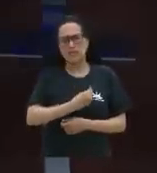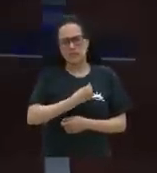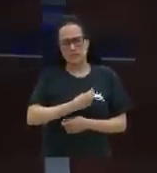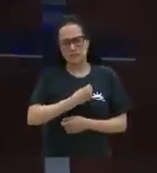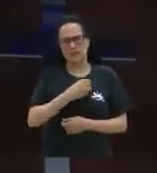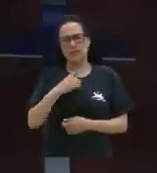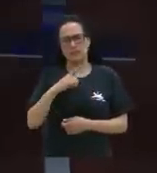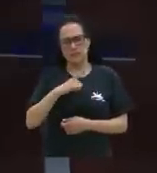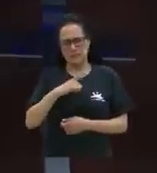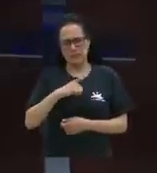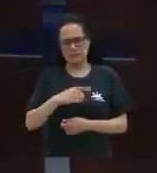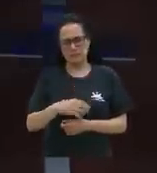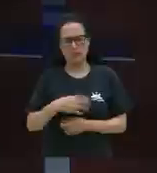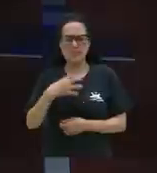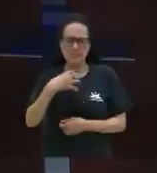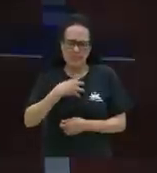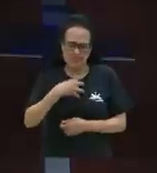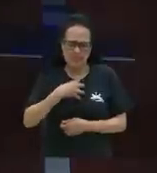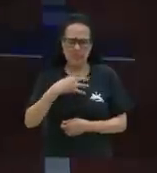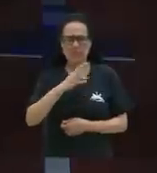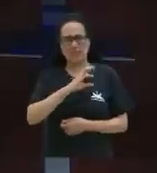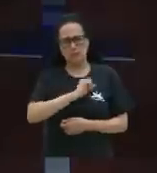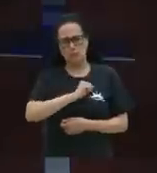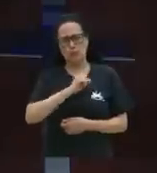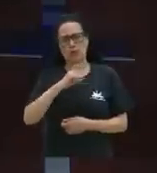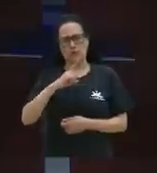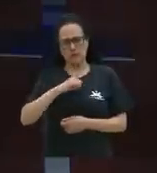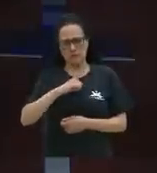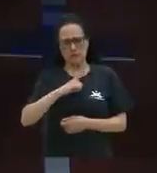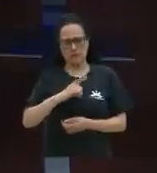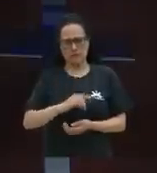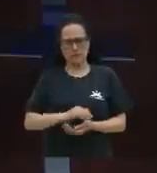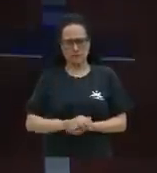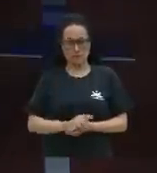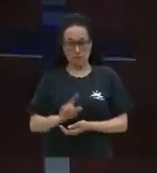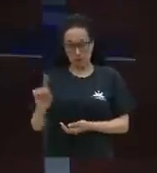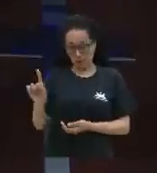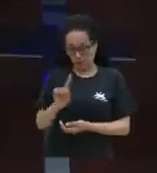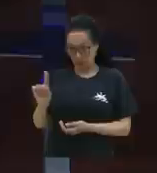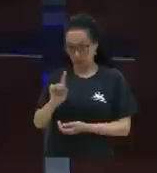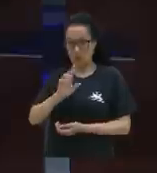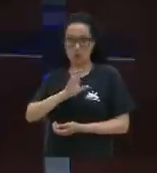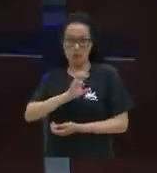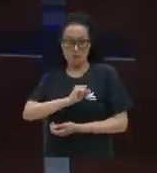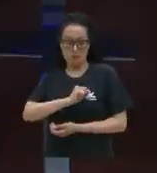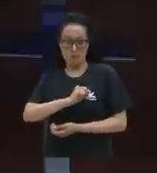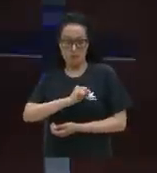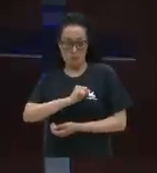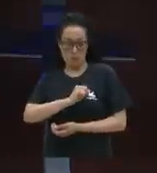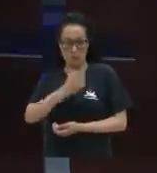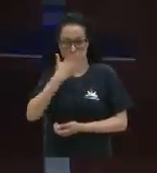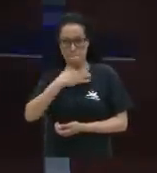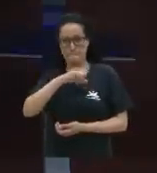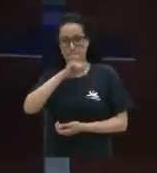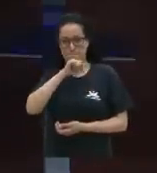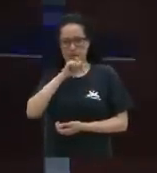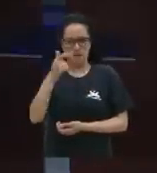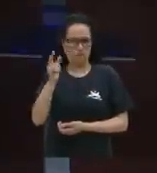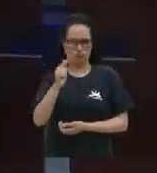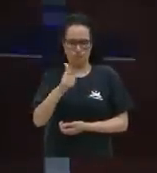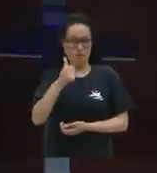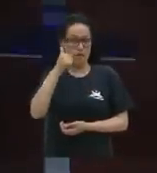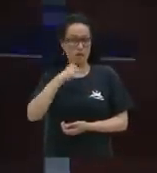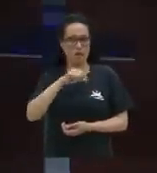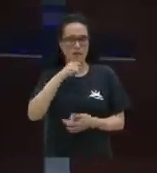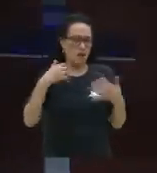de sentir que ela é amada. Ela não foi amada pelo pai. A mãe, desesperada, levou a criança lá